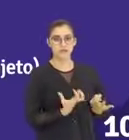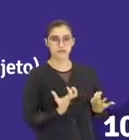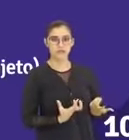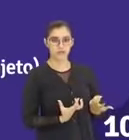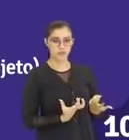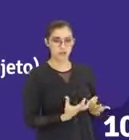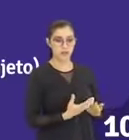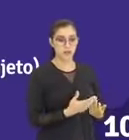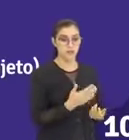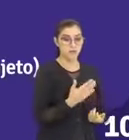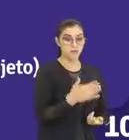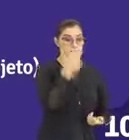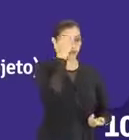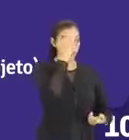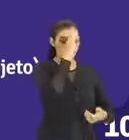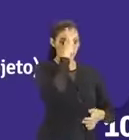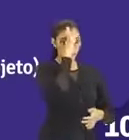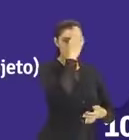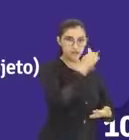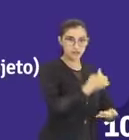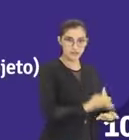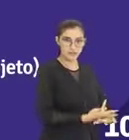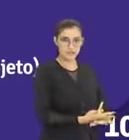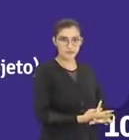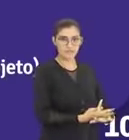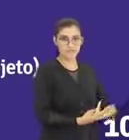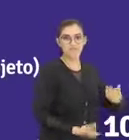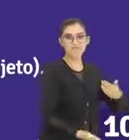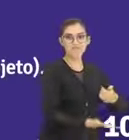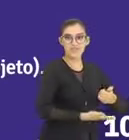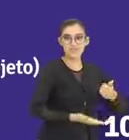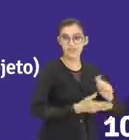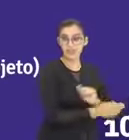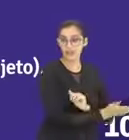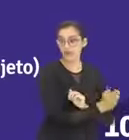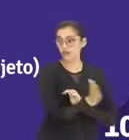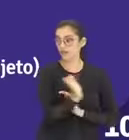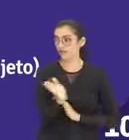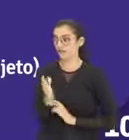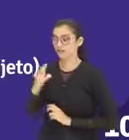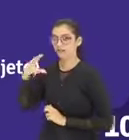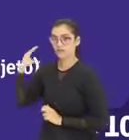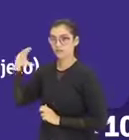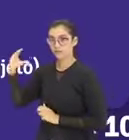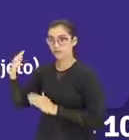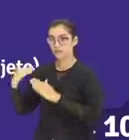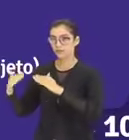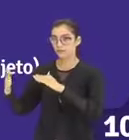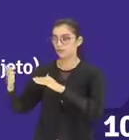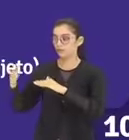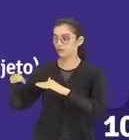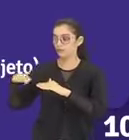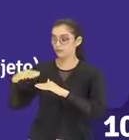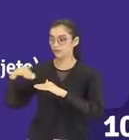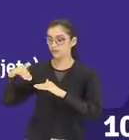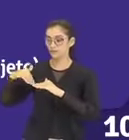essência. Ciência moderna, né? Ciência, filosofia, e ela era o